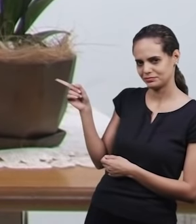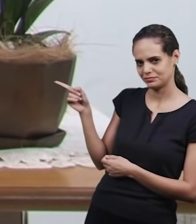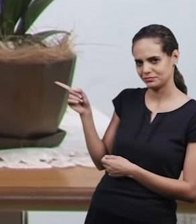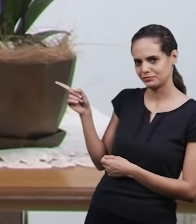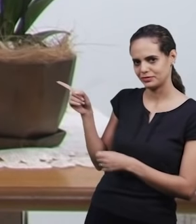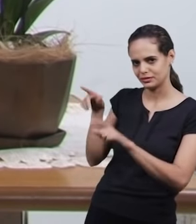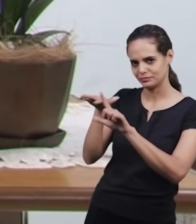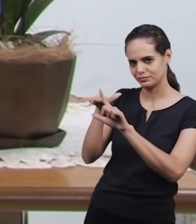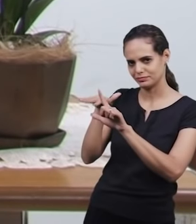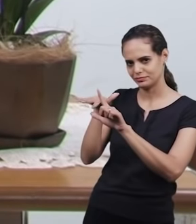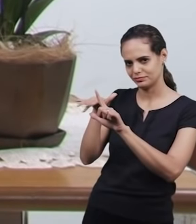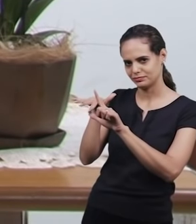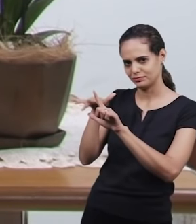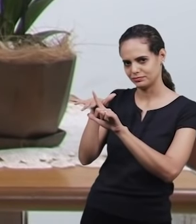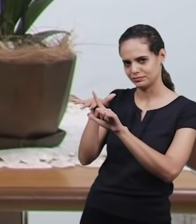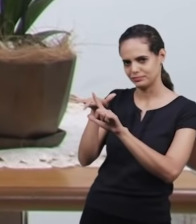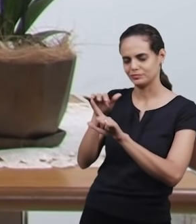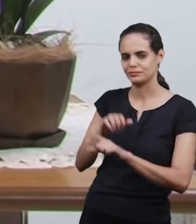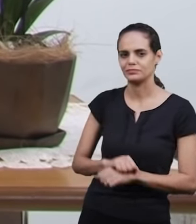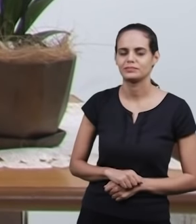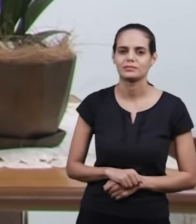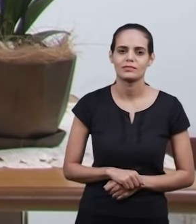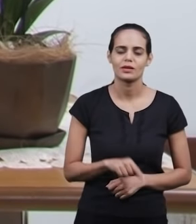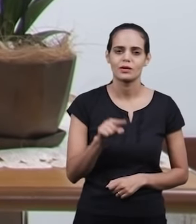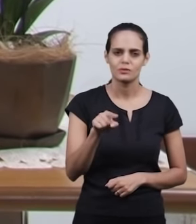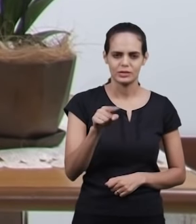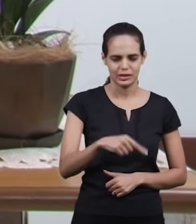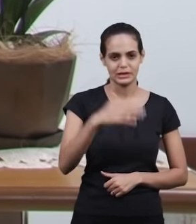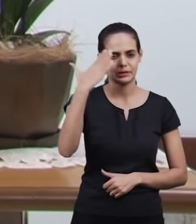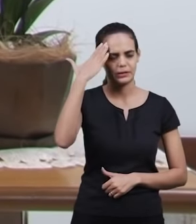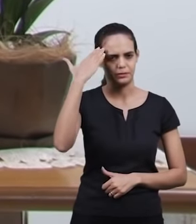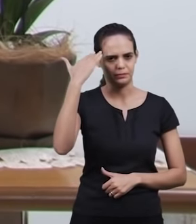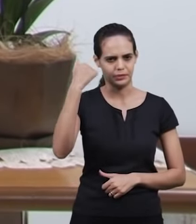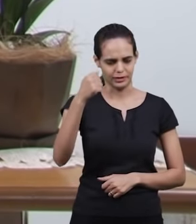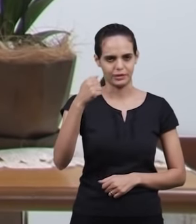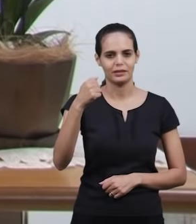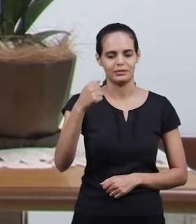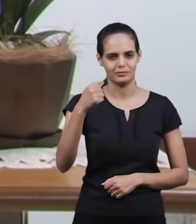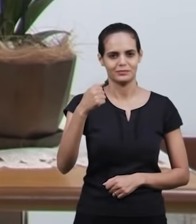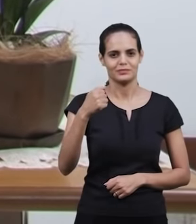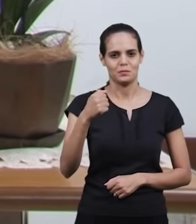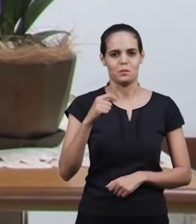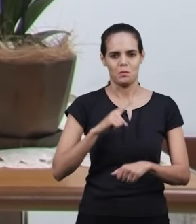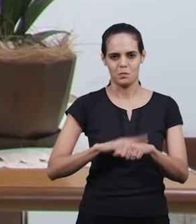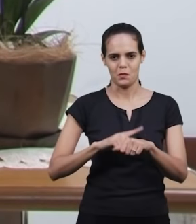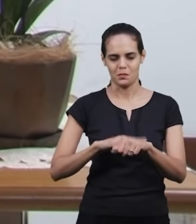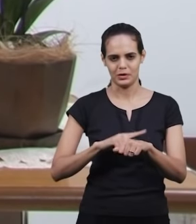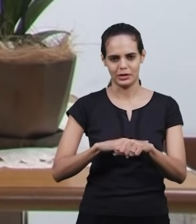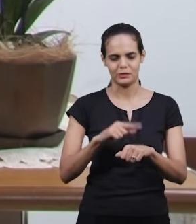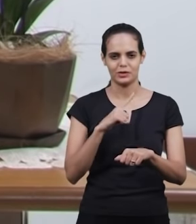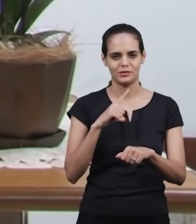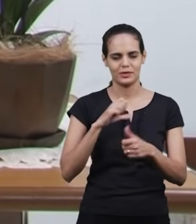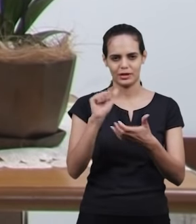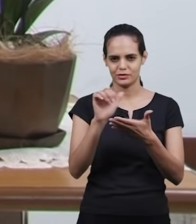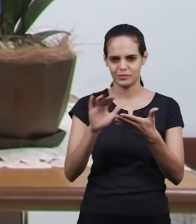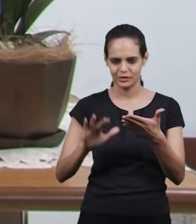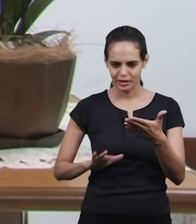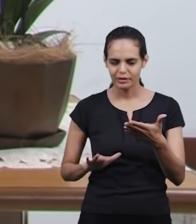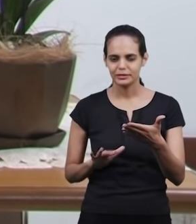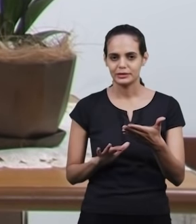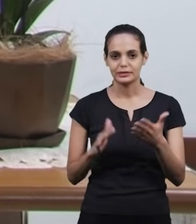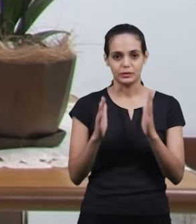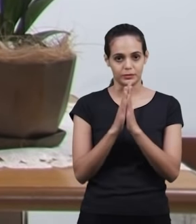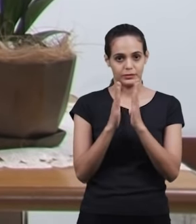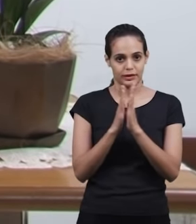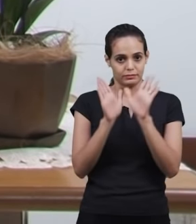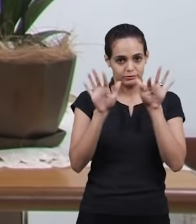você, ou o QR Code, para que você possa receber as notificações das nossas atividades. Vamos orar, meus irmãos? Vamos